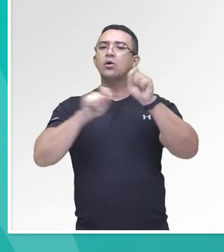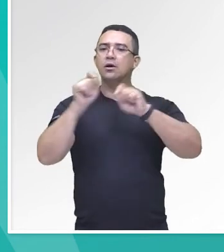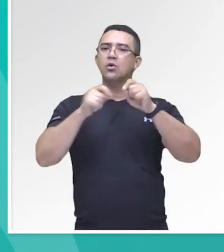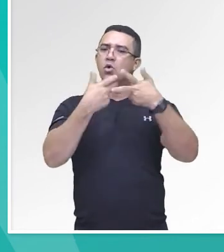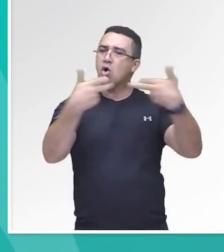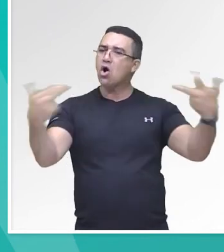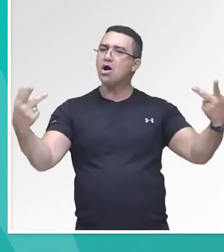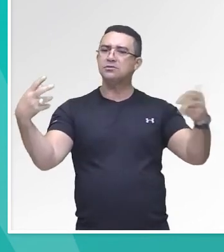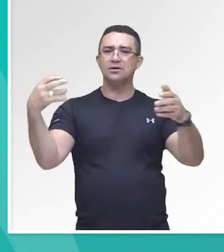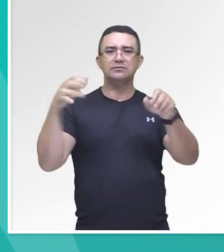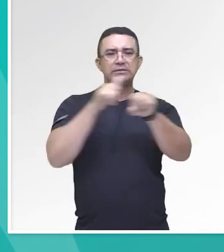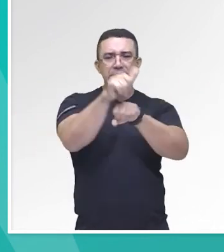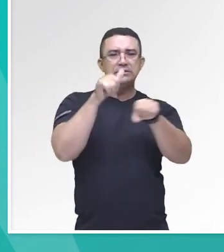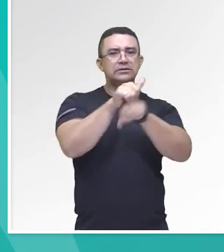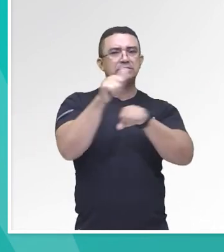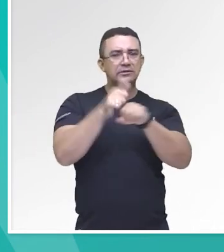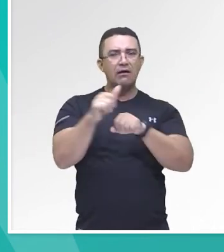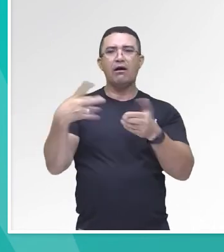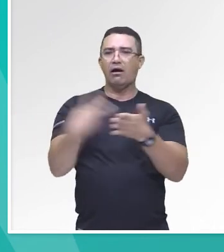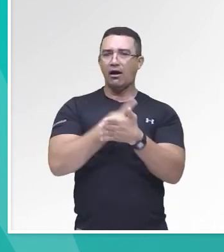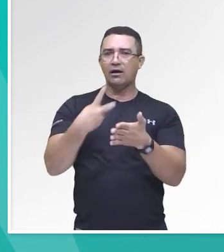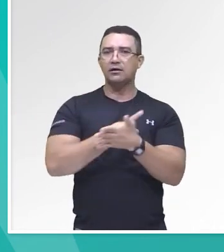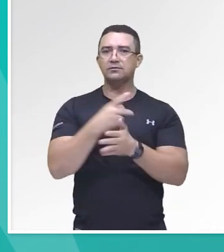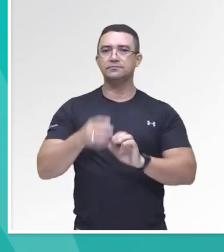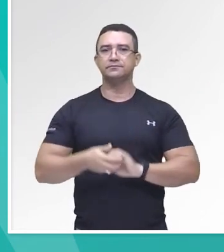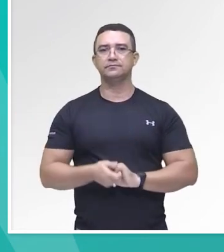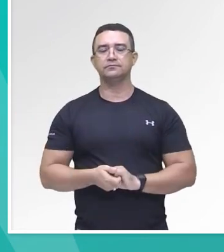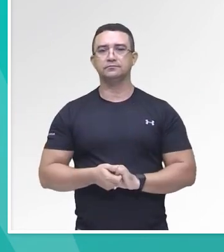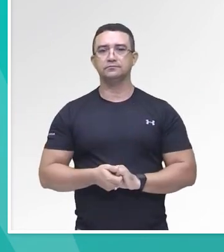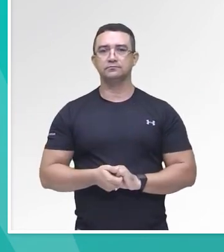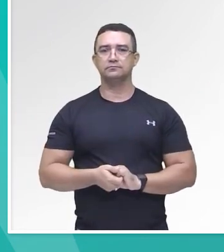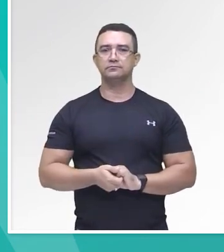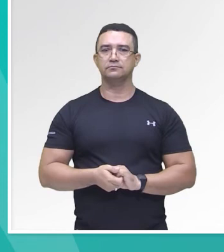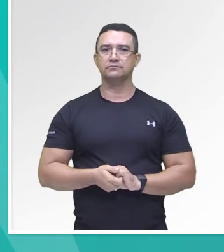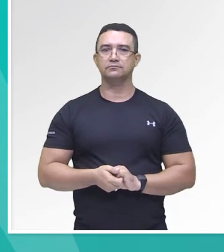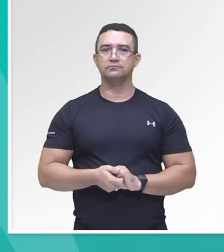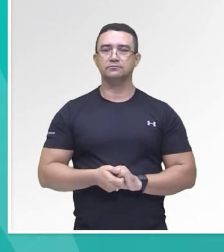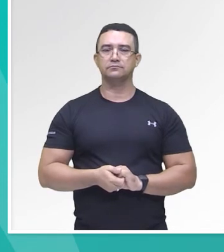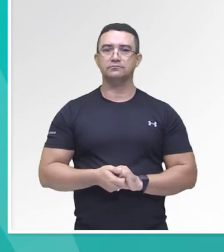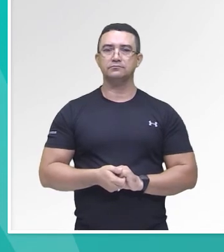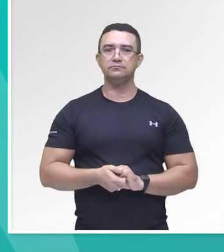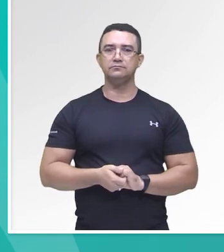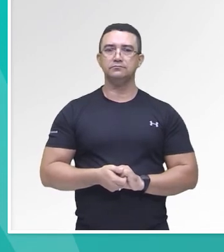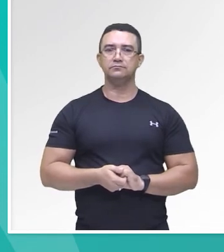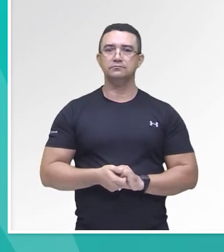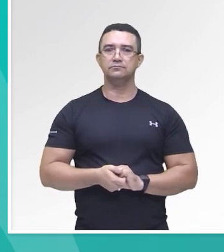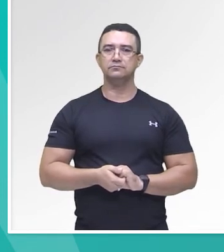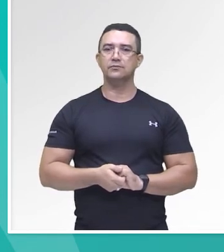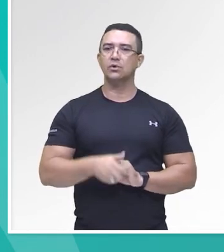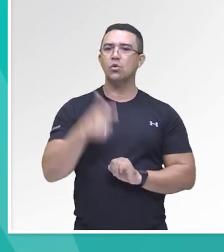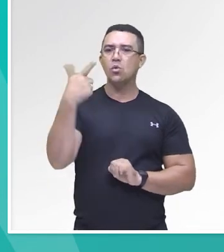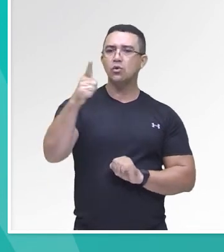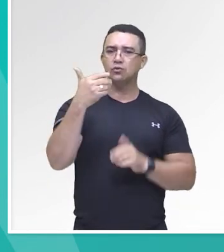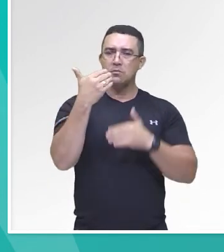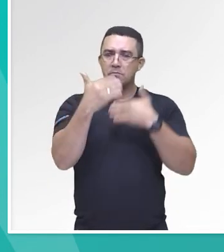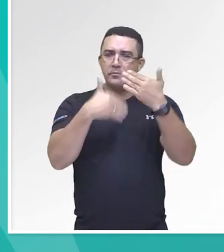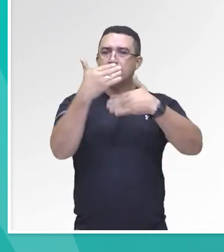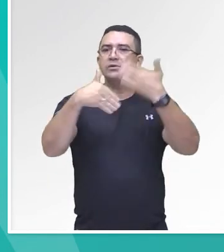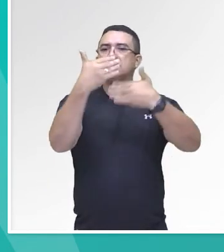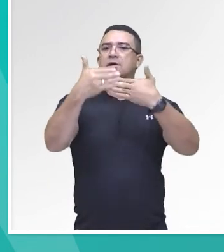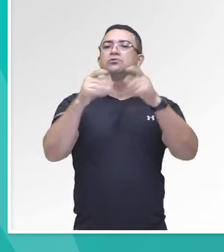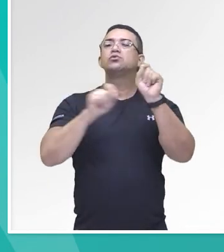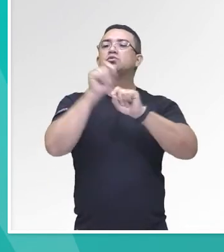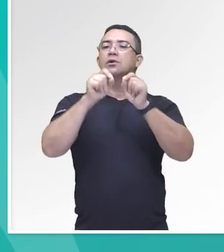né? Então, a gente tem o quê? A gente tem aqui um outro processo coesivo. O processo coesivo que mostra o